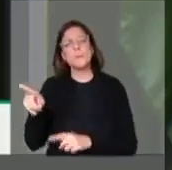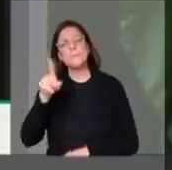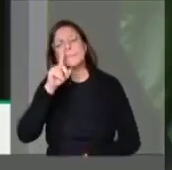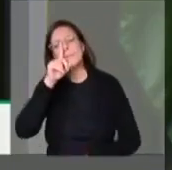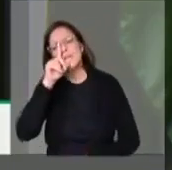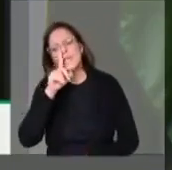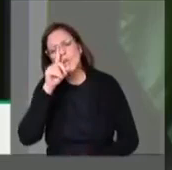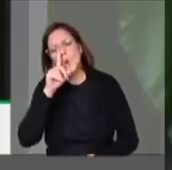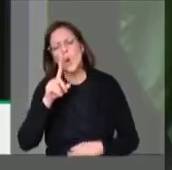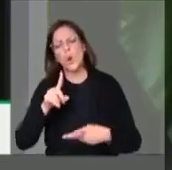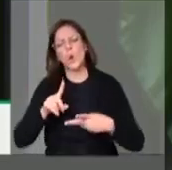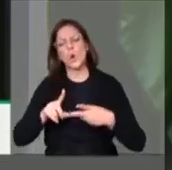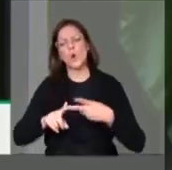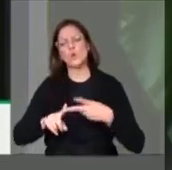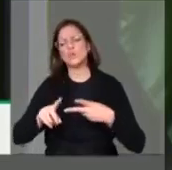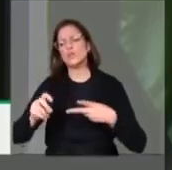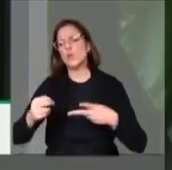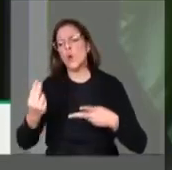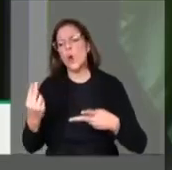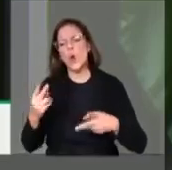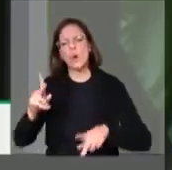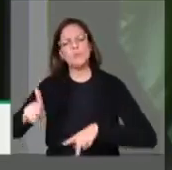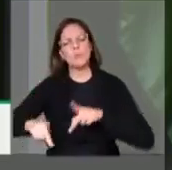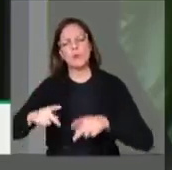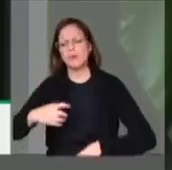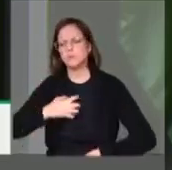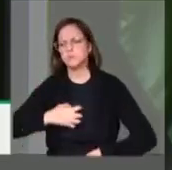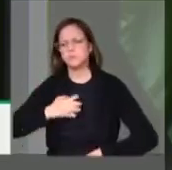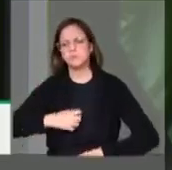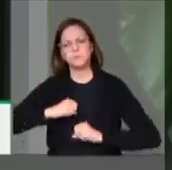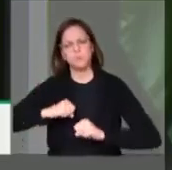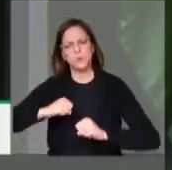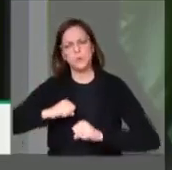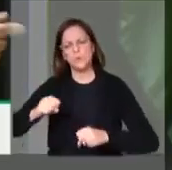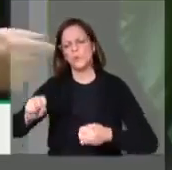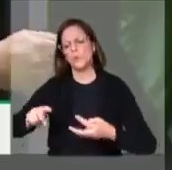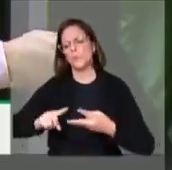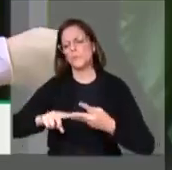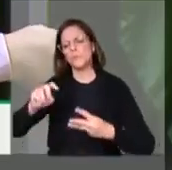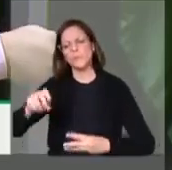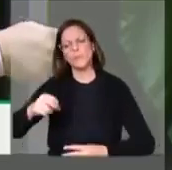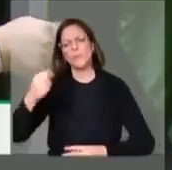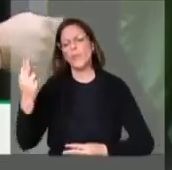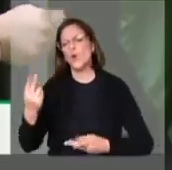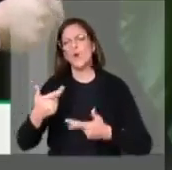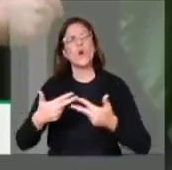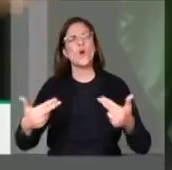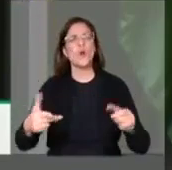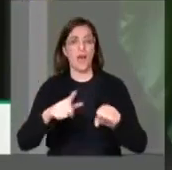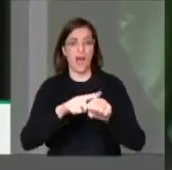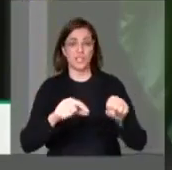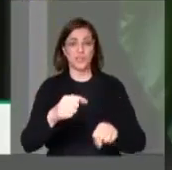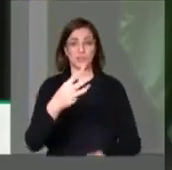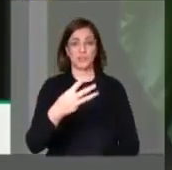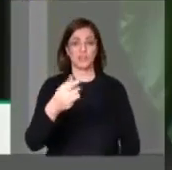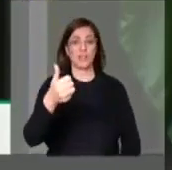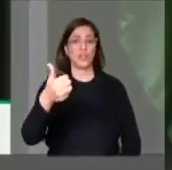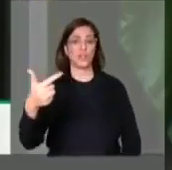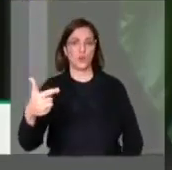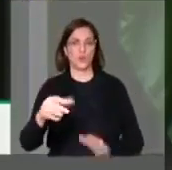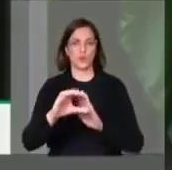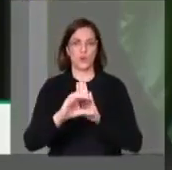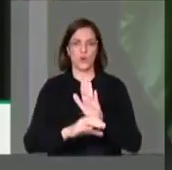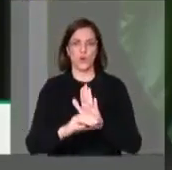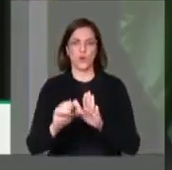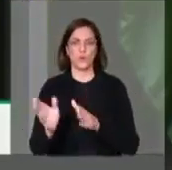testemunha, se o juiz entender que militam algumas das razões elencadas no artigo 312 do Código de